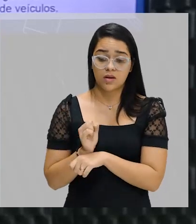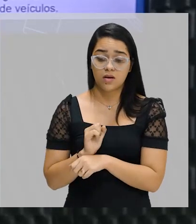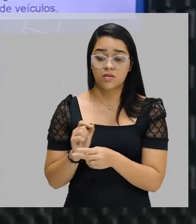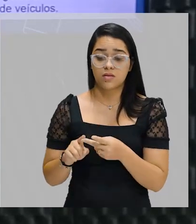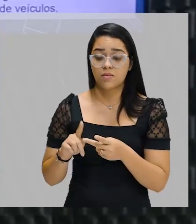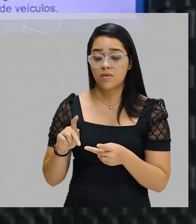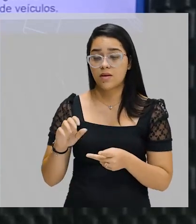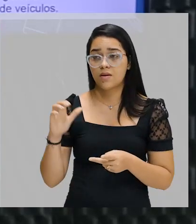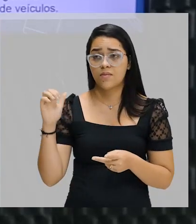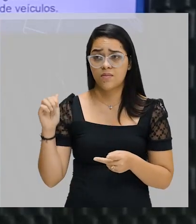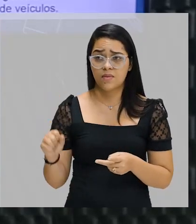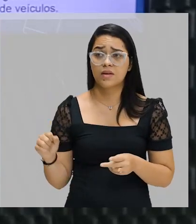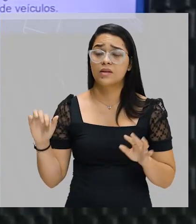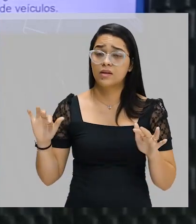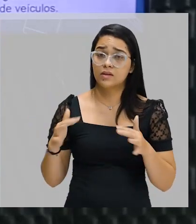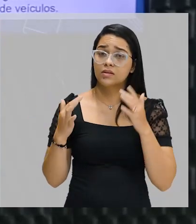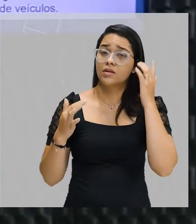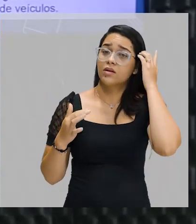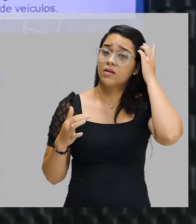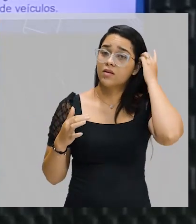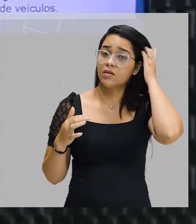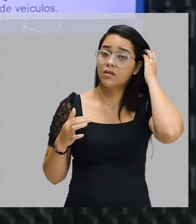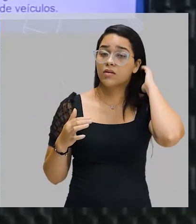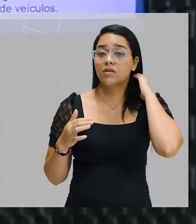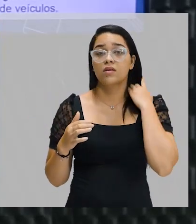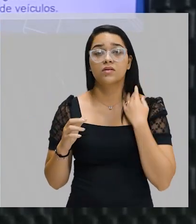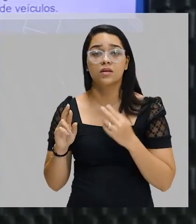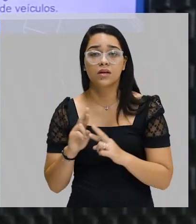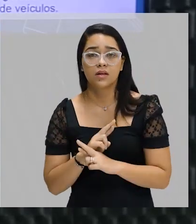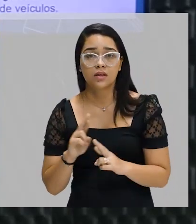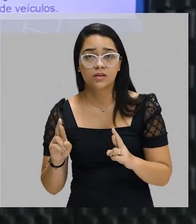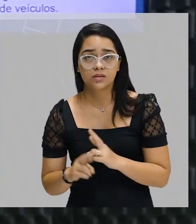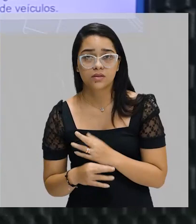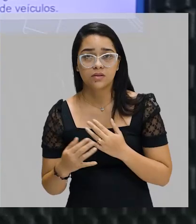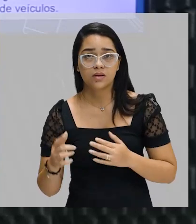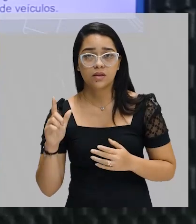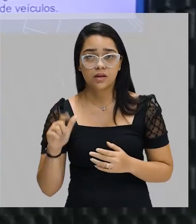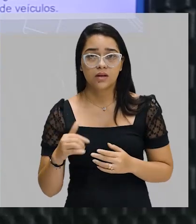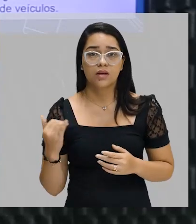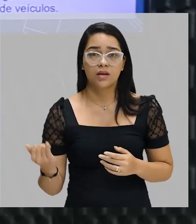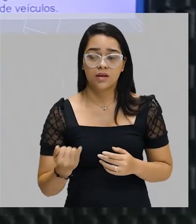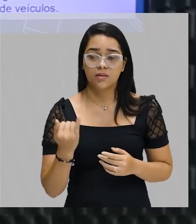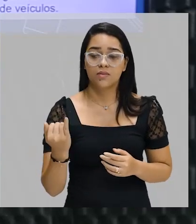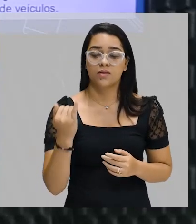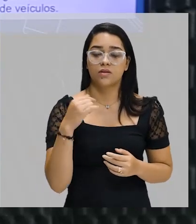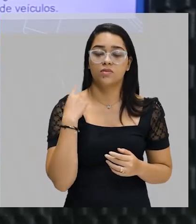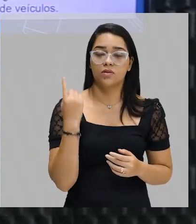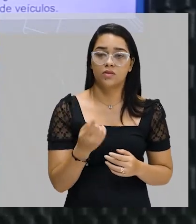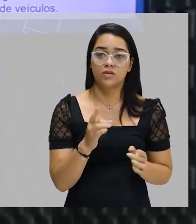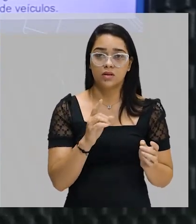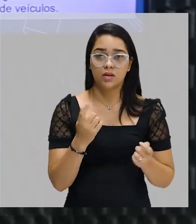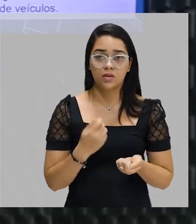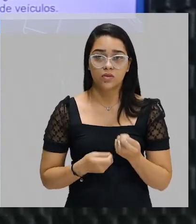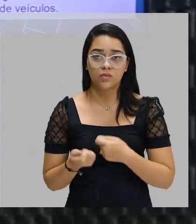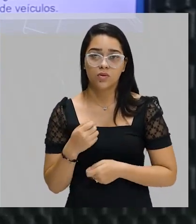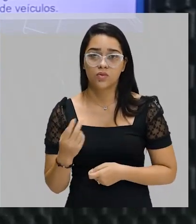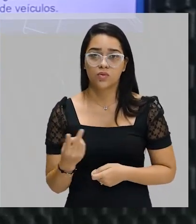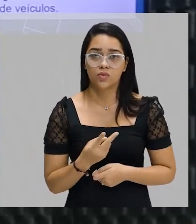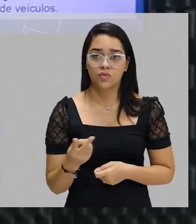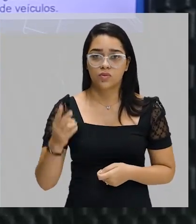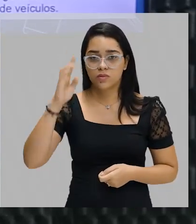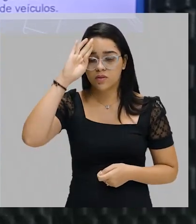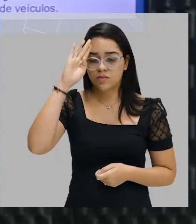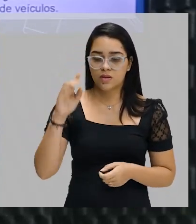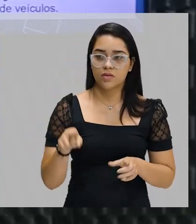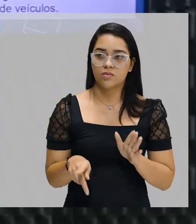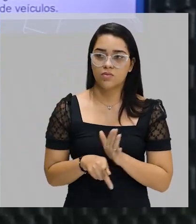peças de veículos. Muita atenção nesta relação econômica Brasil e Argentina, ela é muito importante para a nossa economia, os dois principais países